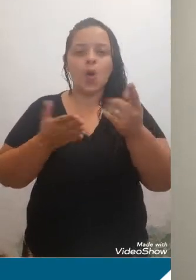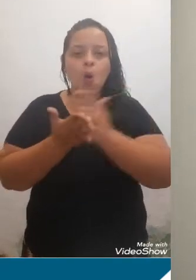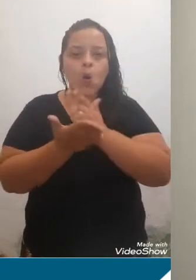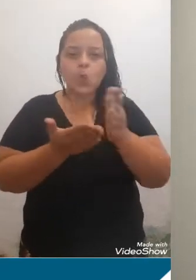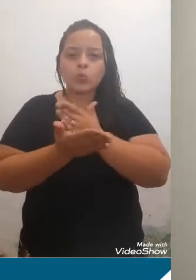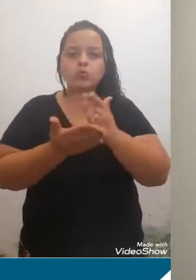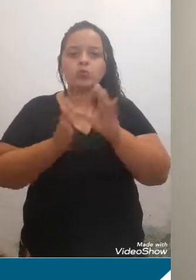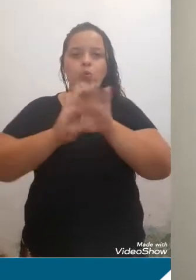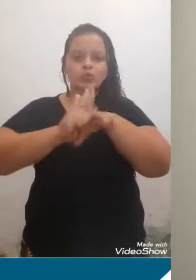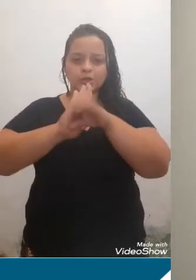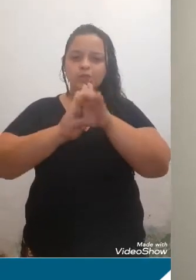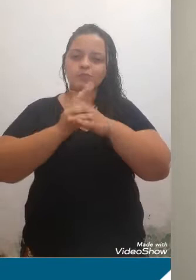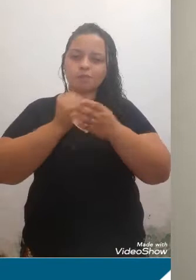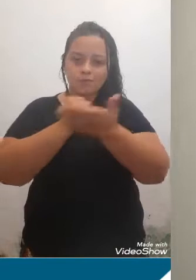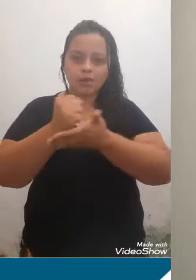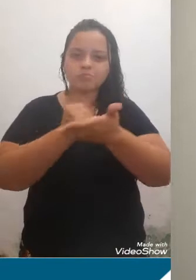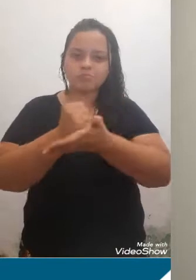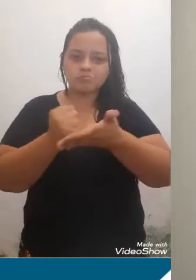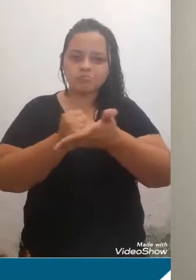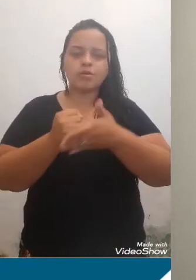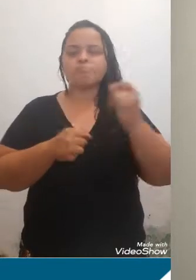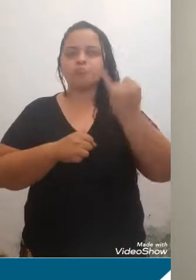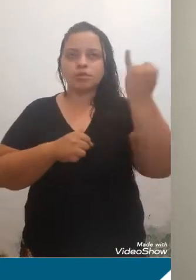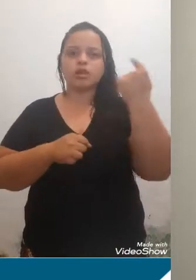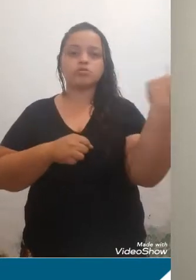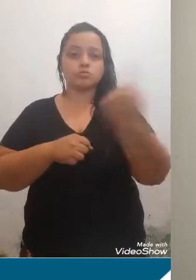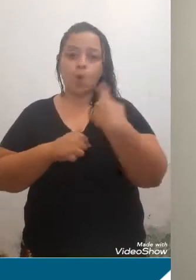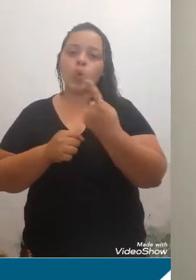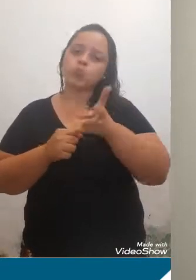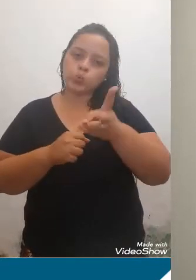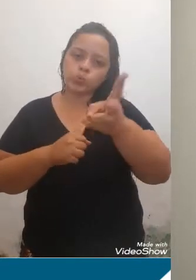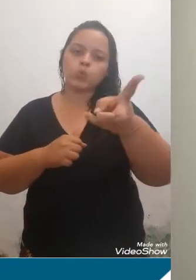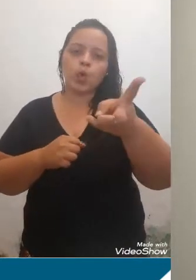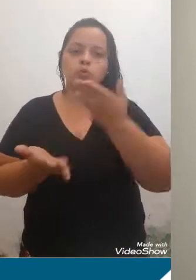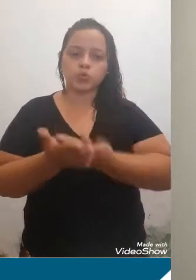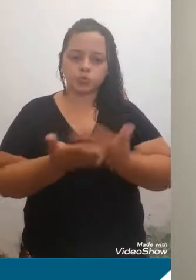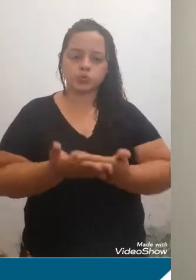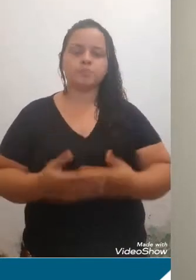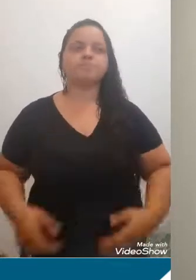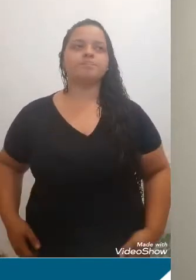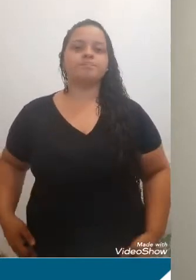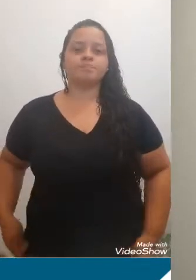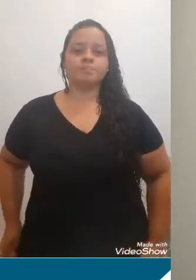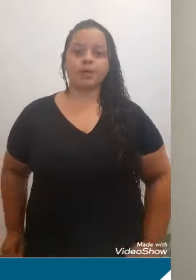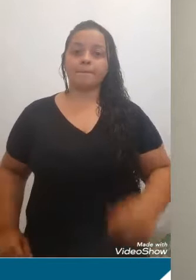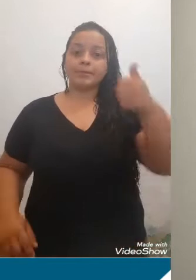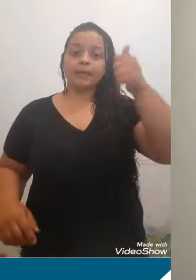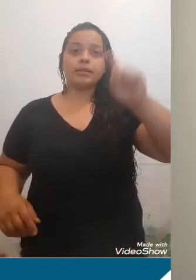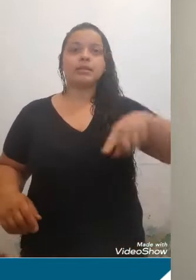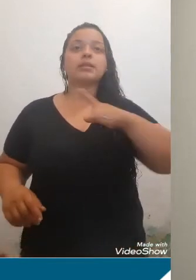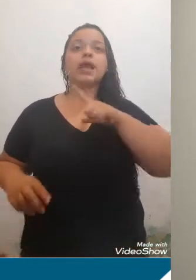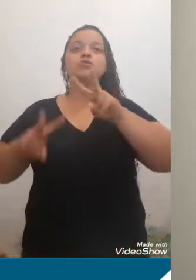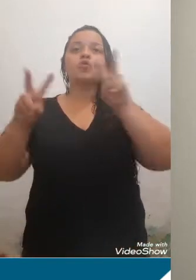de alguns conceitos básicos importantes para a gente prosseguir no nosso estudo.